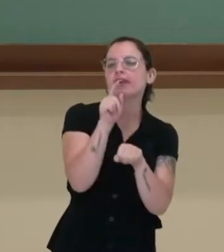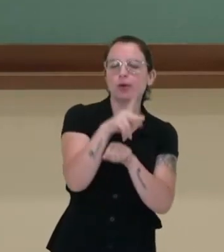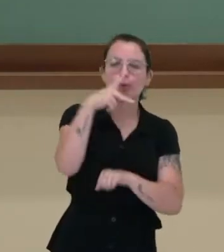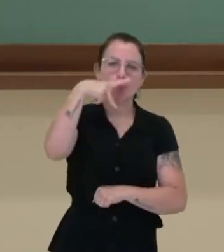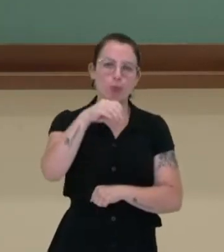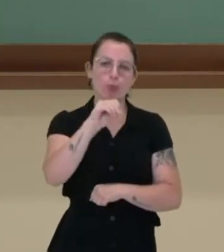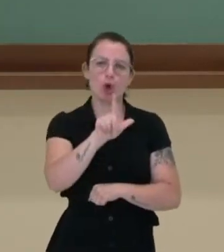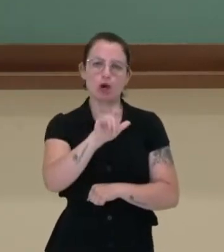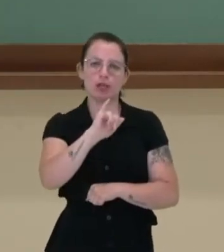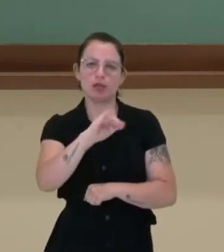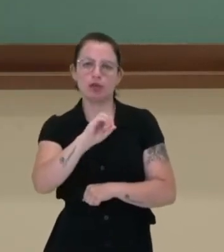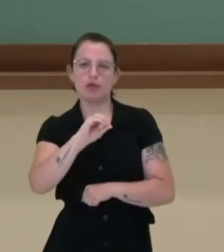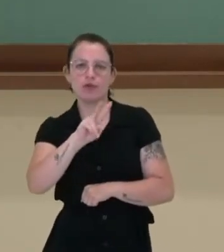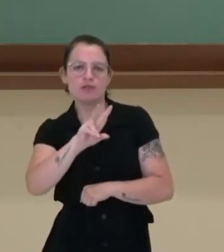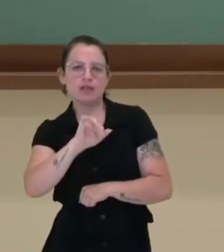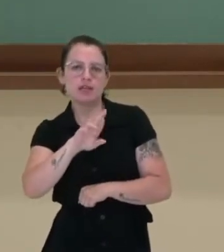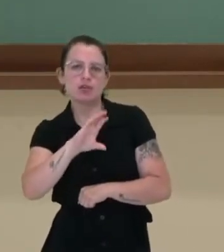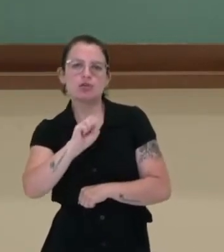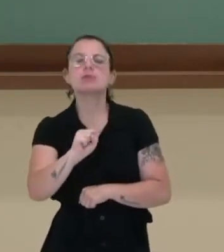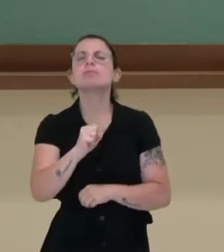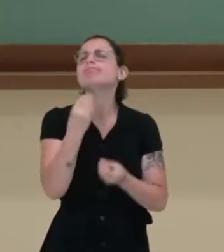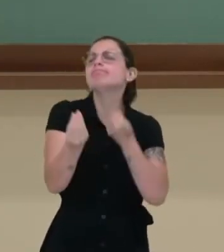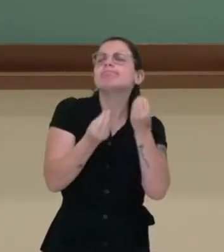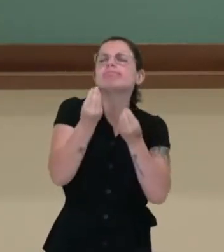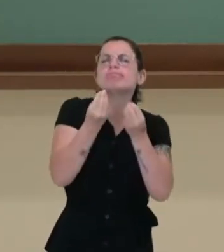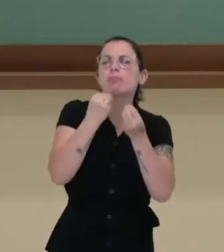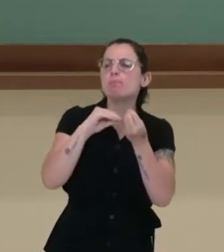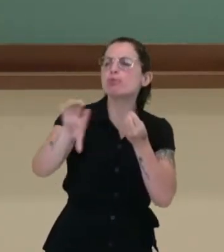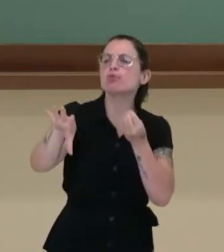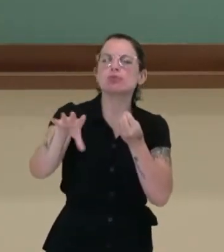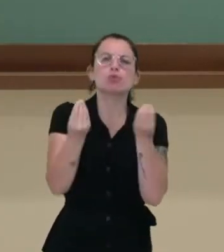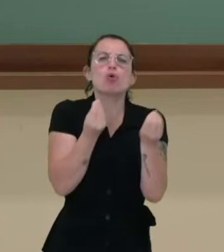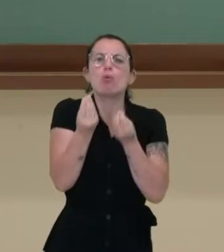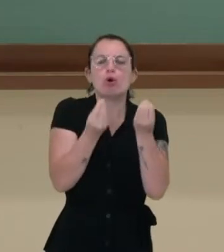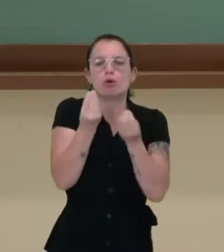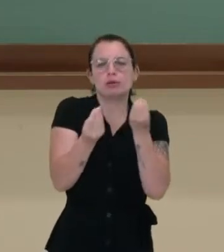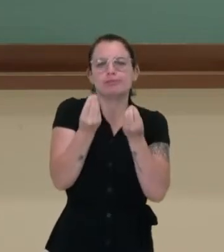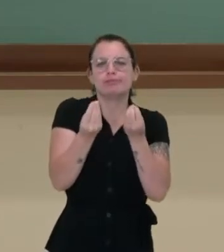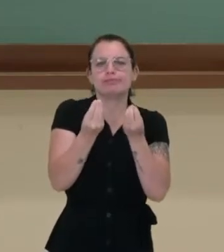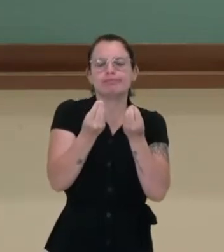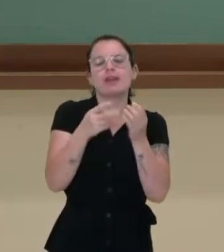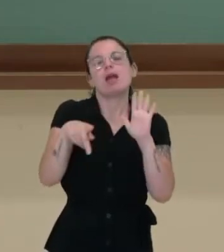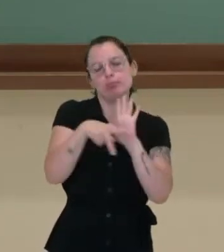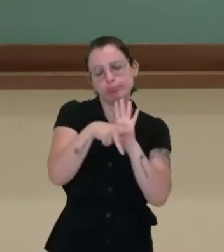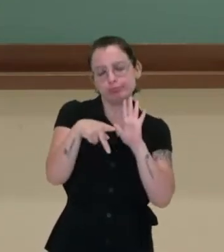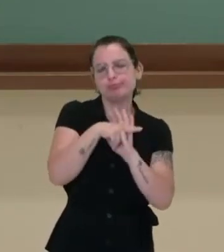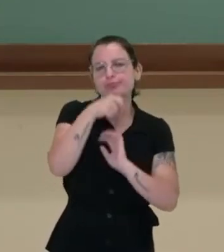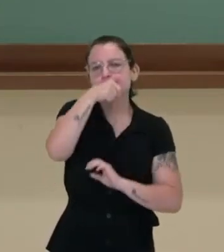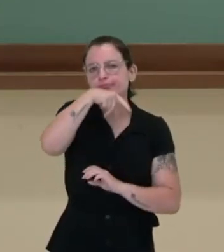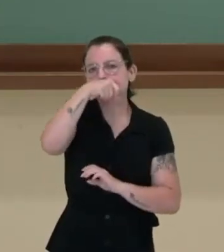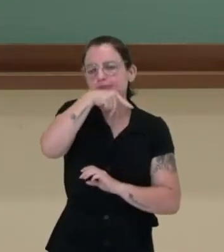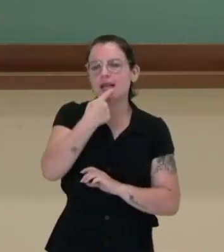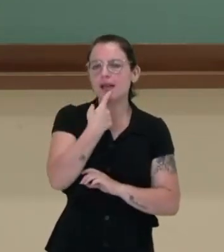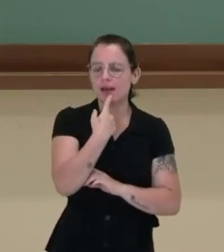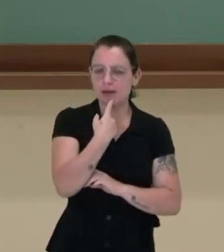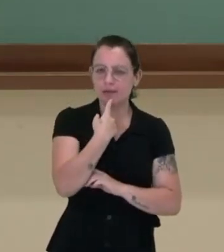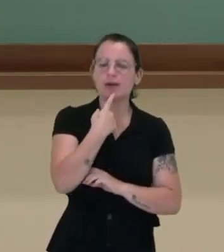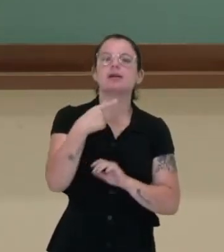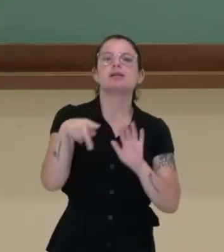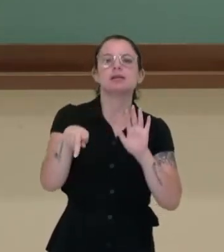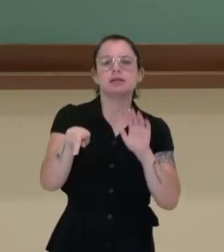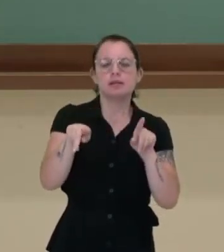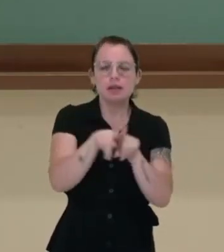transmissão dela se dá através da boca, pelas gotículas de saliva e também, pessoal,